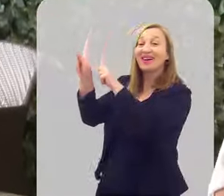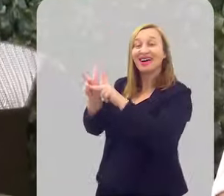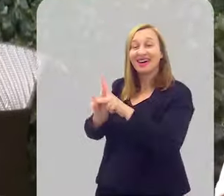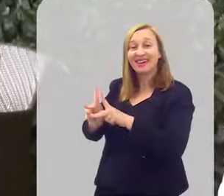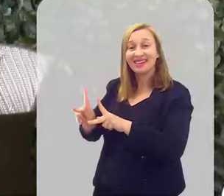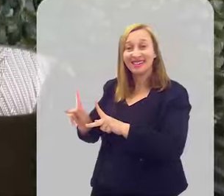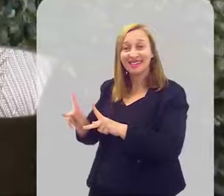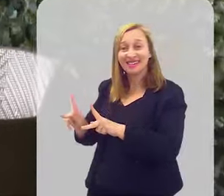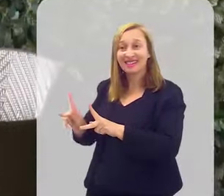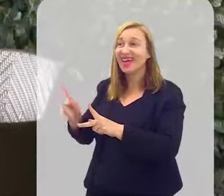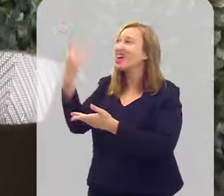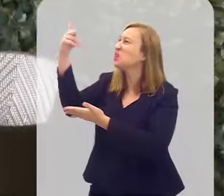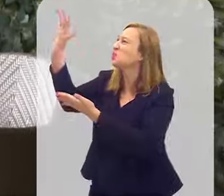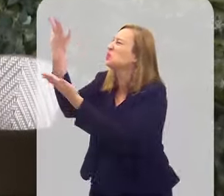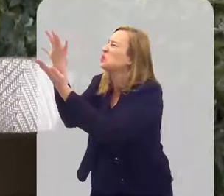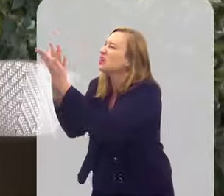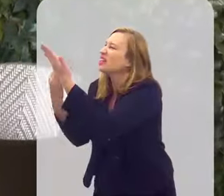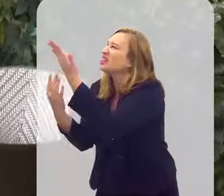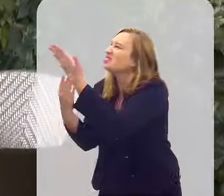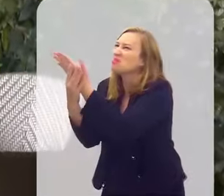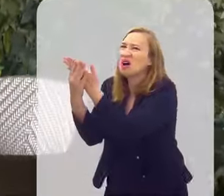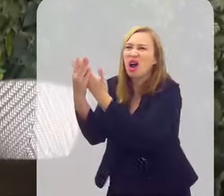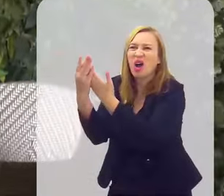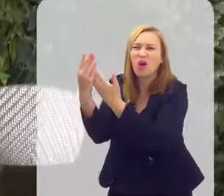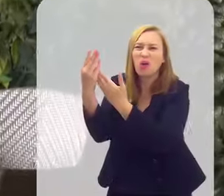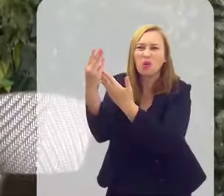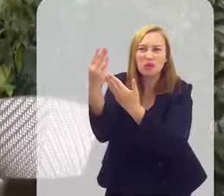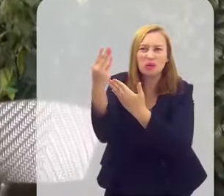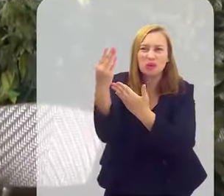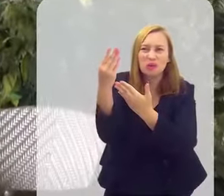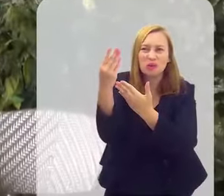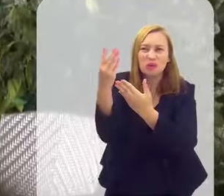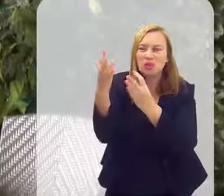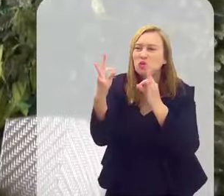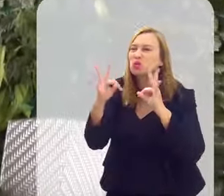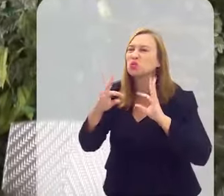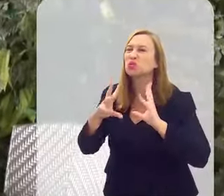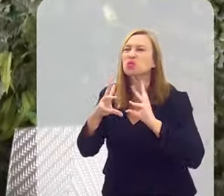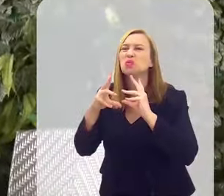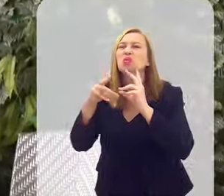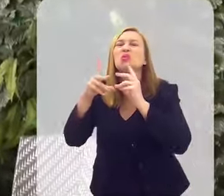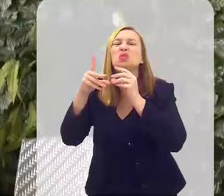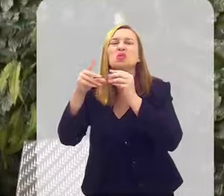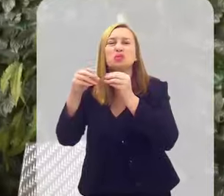paz em tuas mãos está tudo